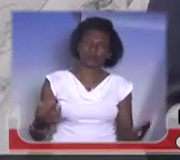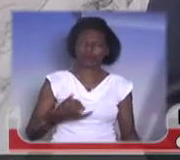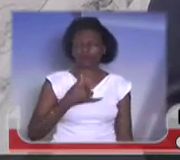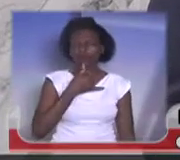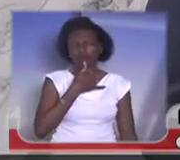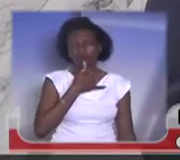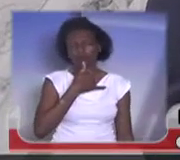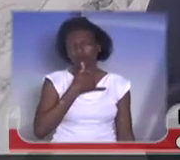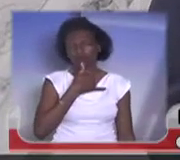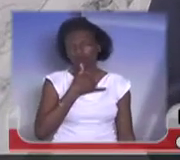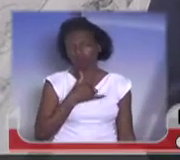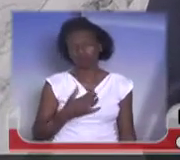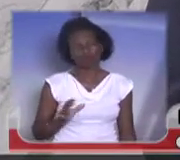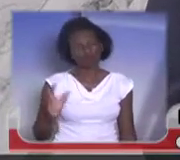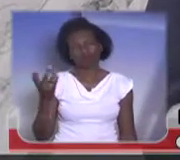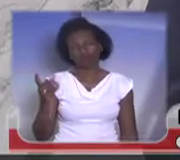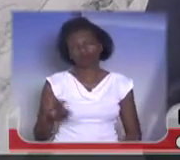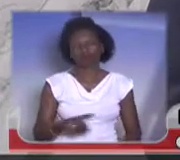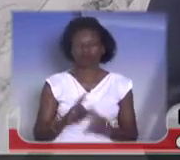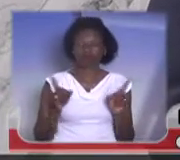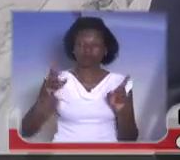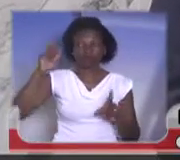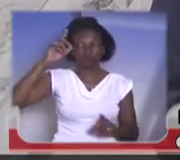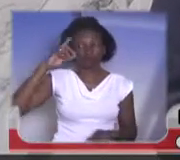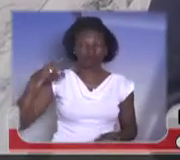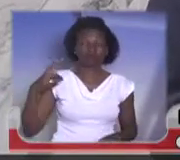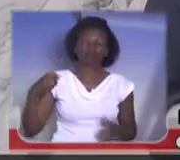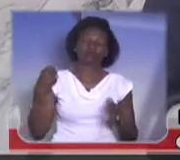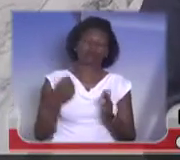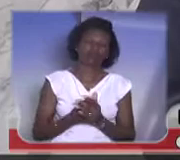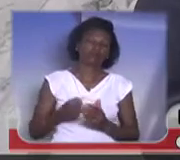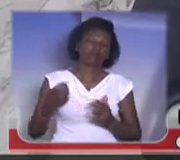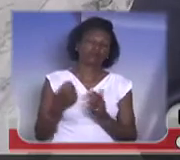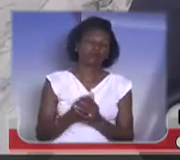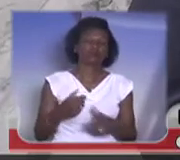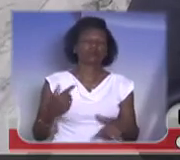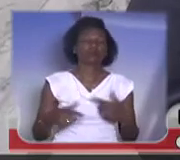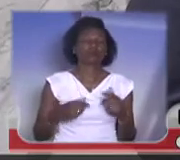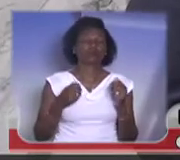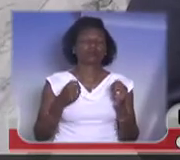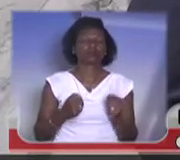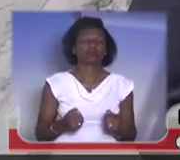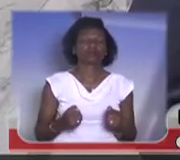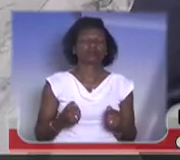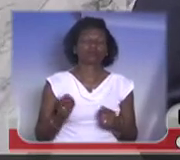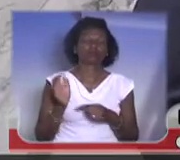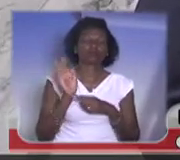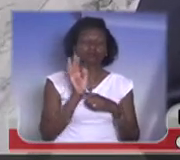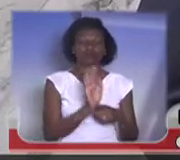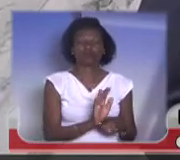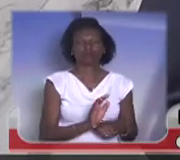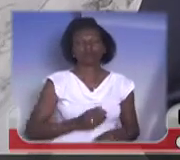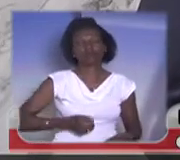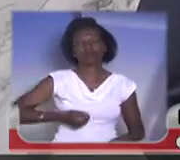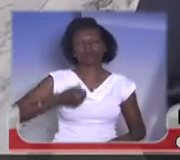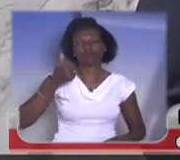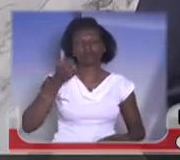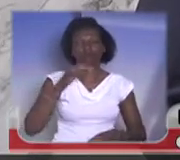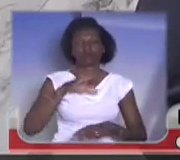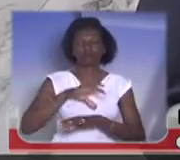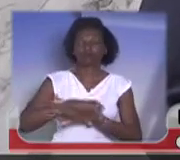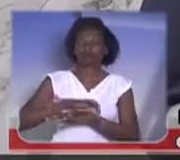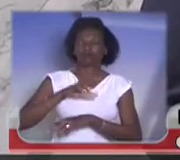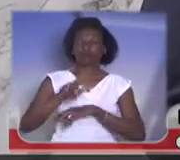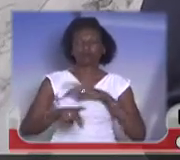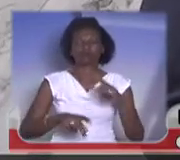realidade mas nós estaremos aqui diariamente continuaremos trabalhando forte pela melhoria da segurança pública no estado de são paulo